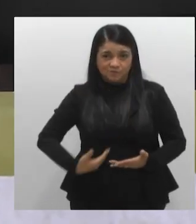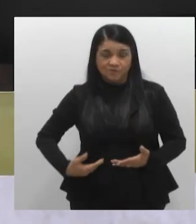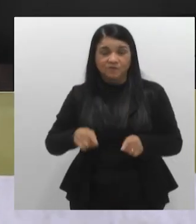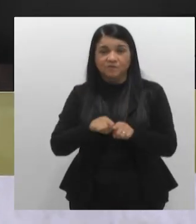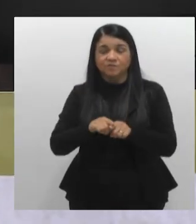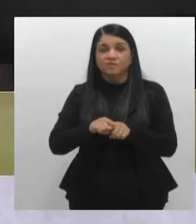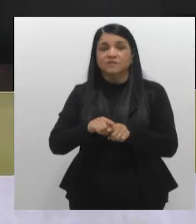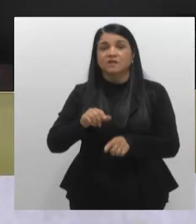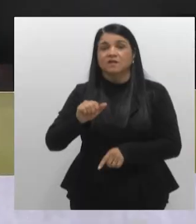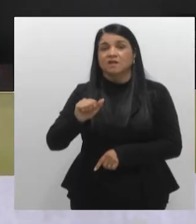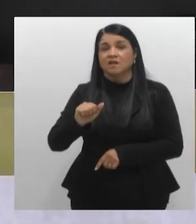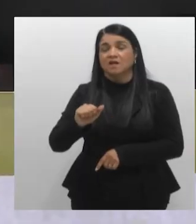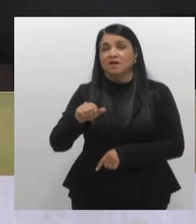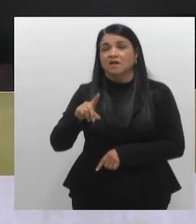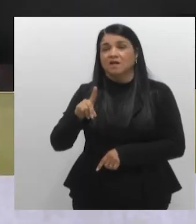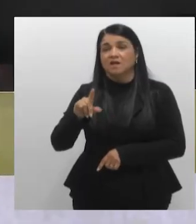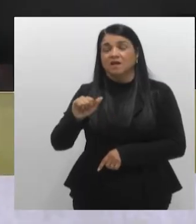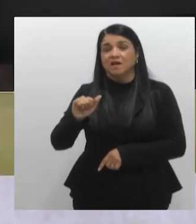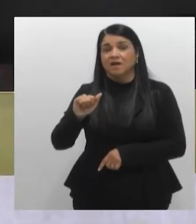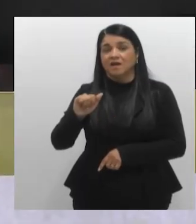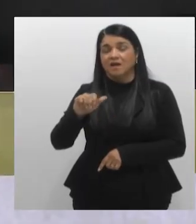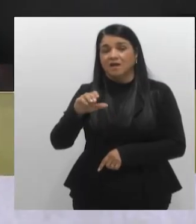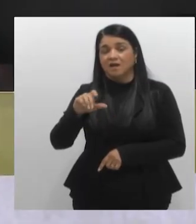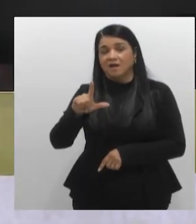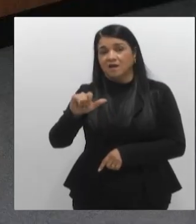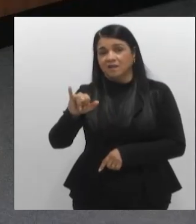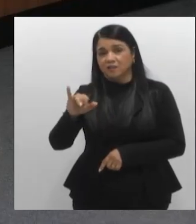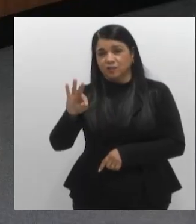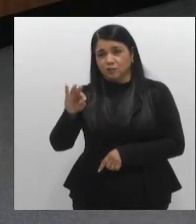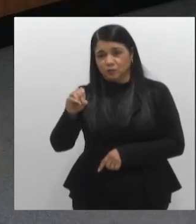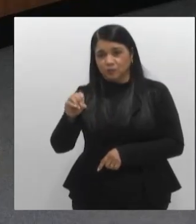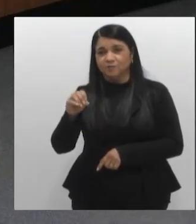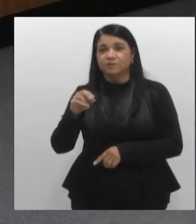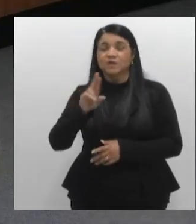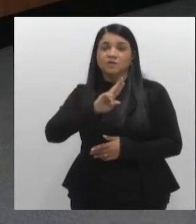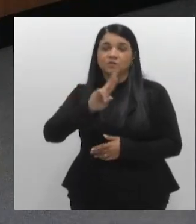secretária-geral da RCC, para receber aqui em nome da Renovação Carismática, por favor.